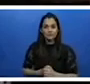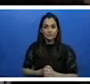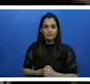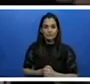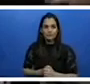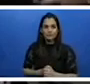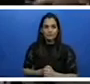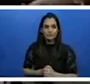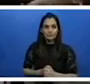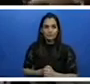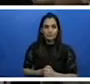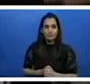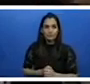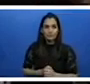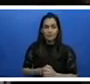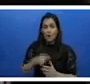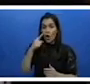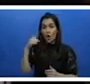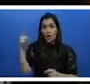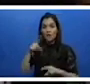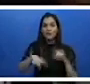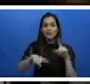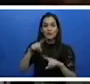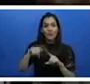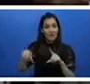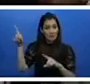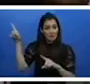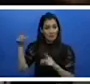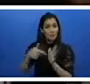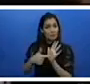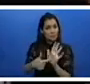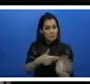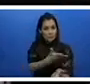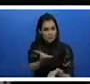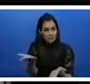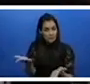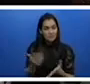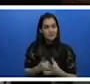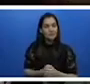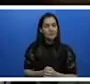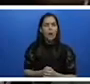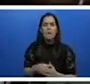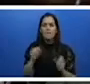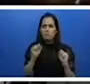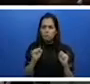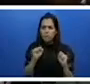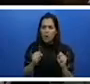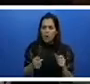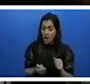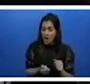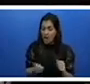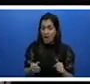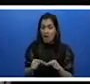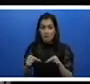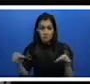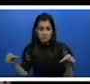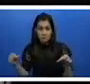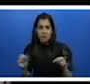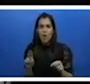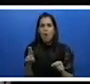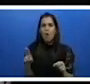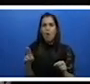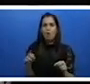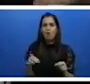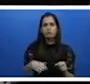centímetros. Olha lá os instrumentos que eu mostrei para vocês, ó, que pode ser também substituído pela régua, né? São